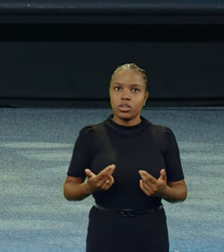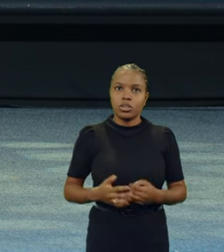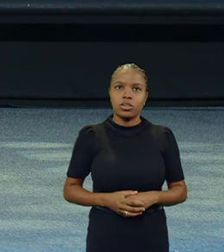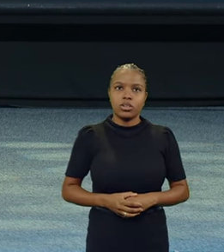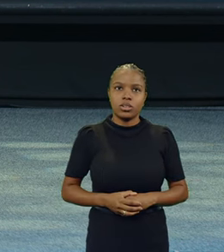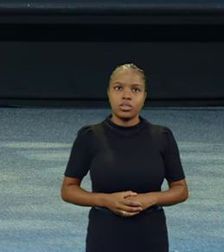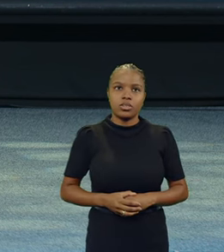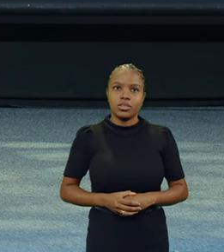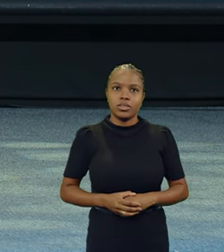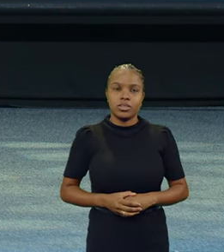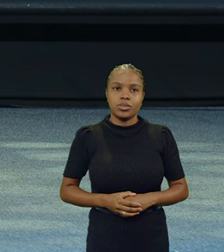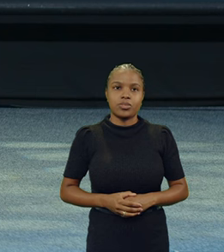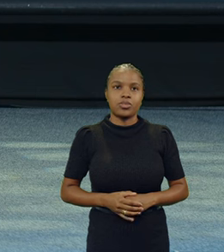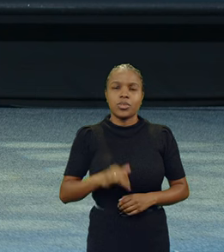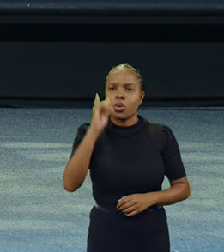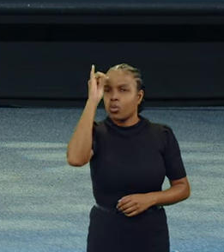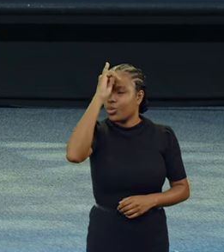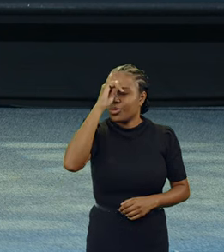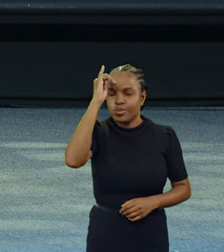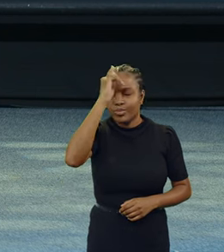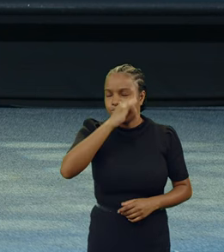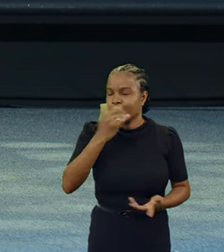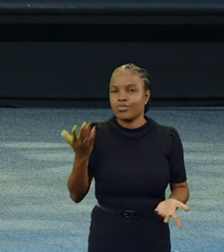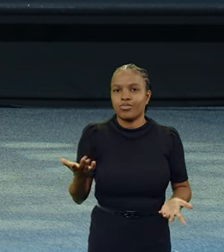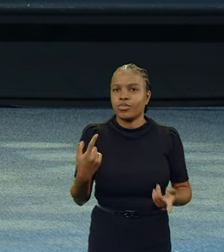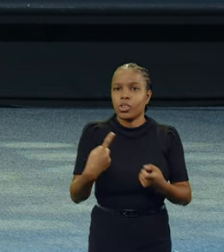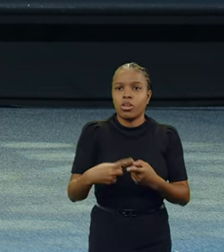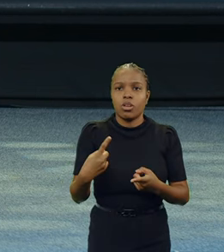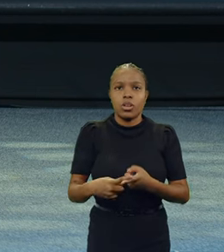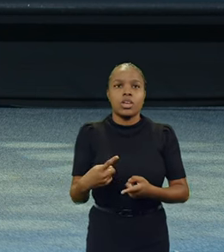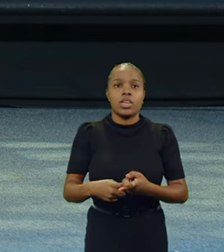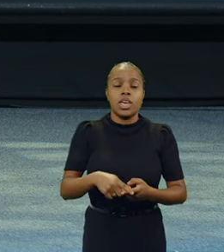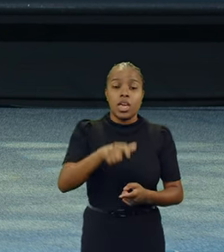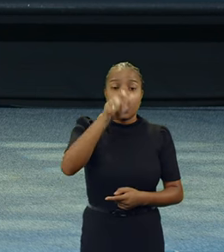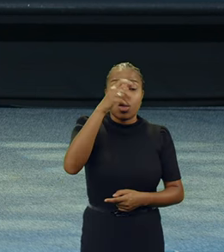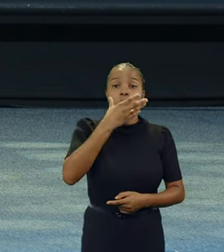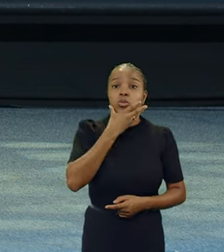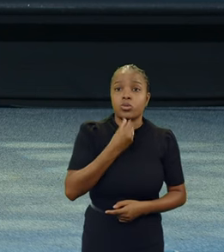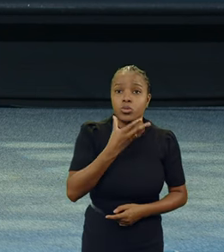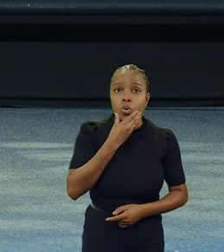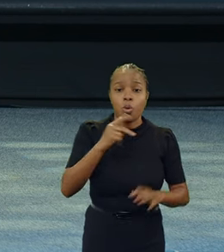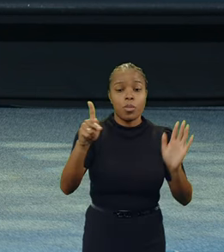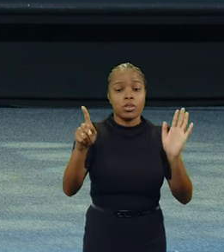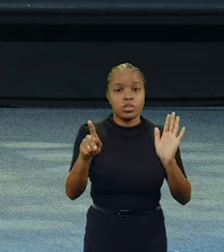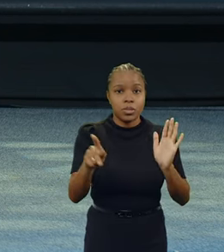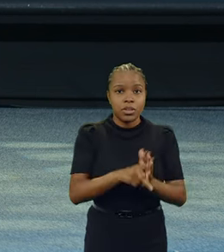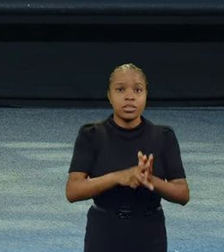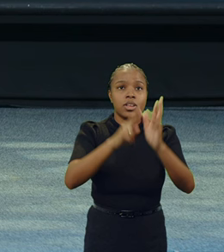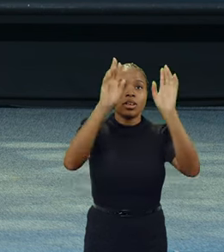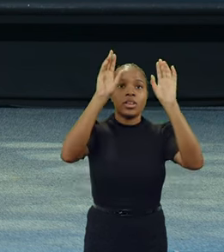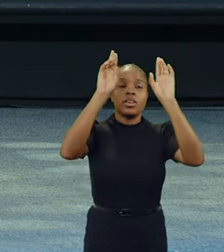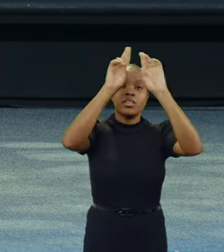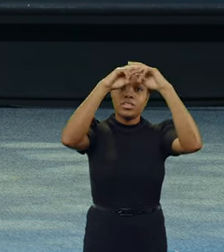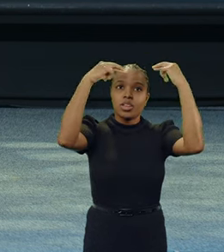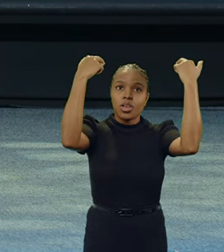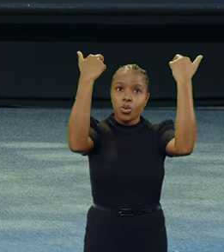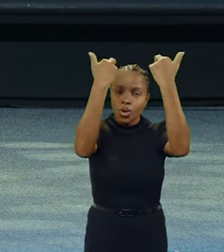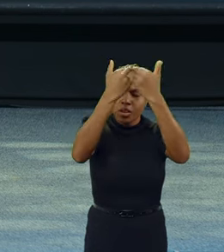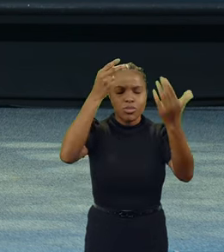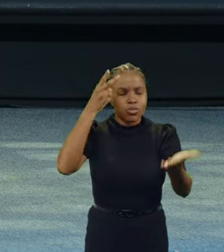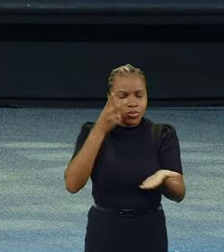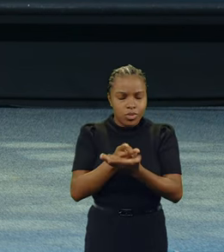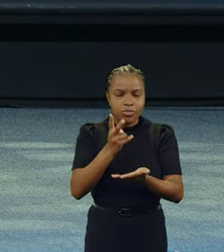seu bobinho. Os homens do reino vão continuar fazendo a obra do reino,